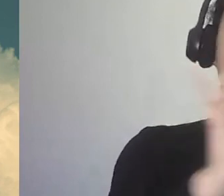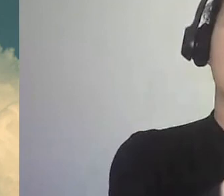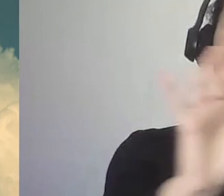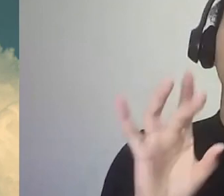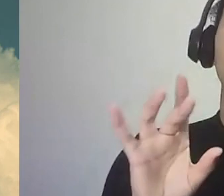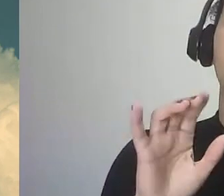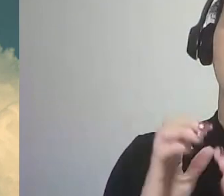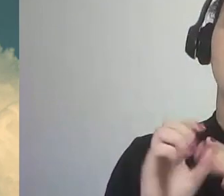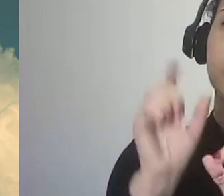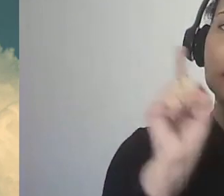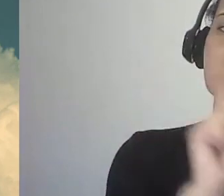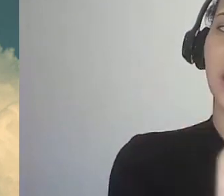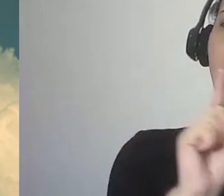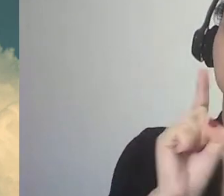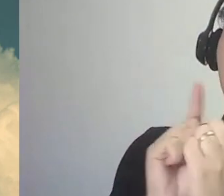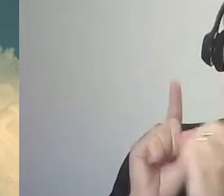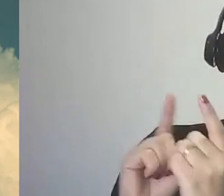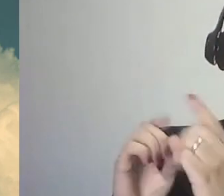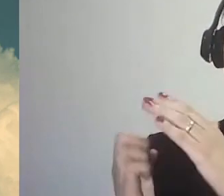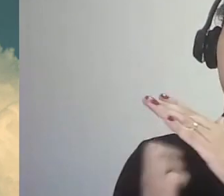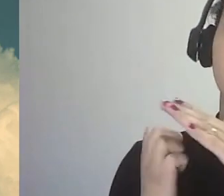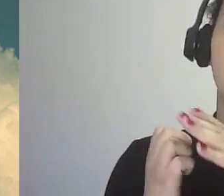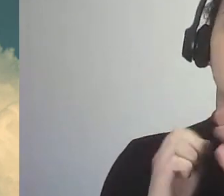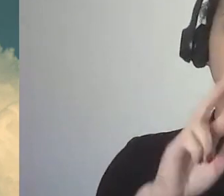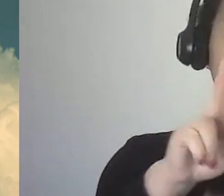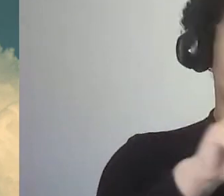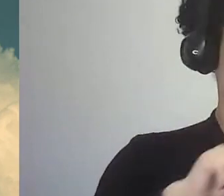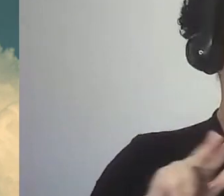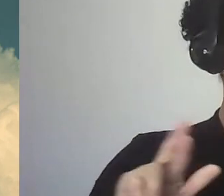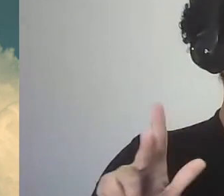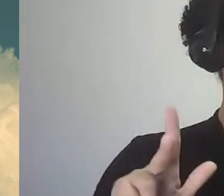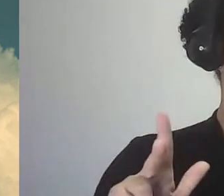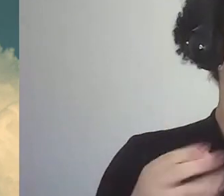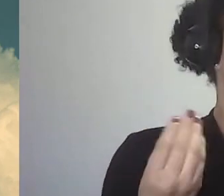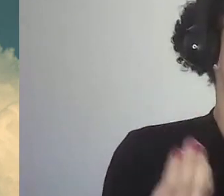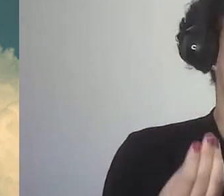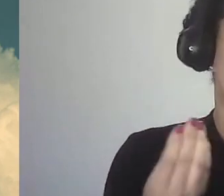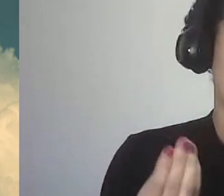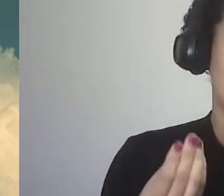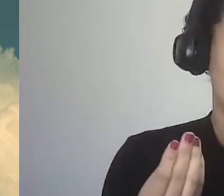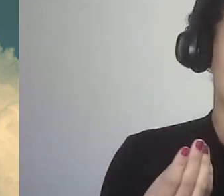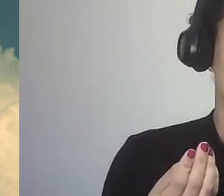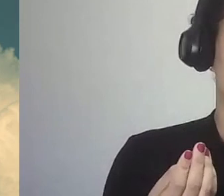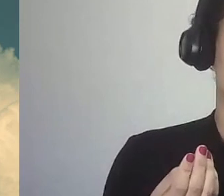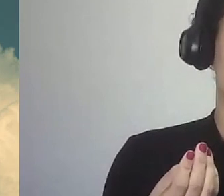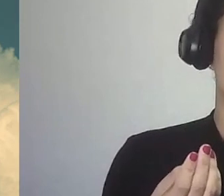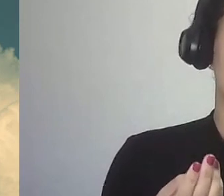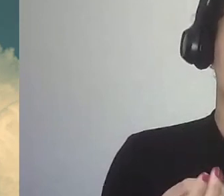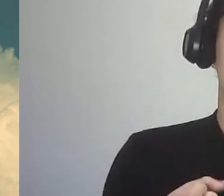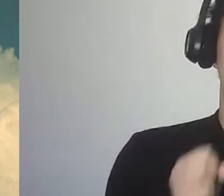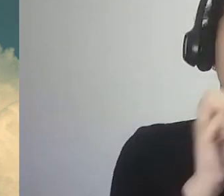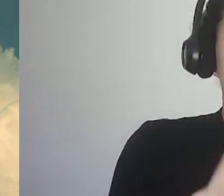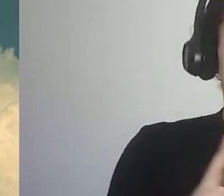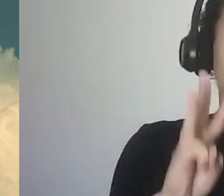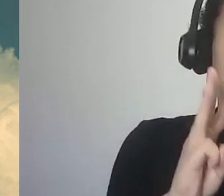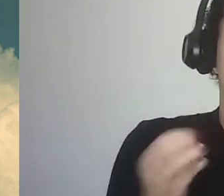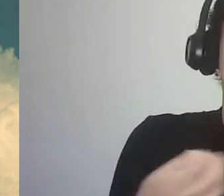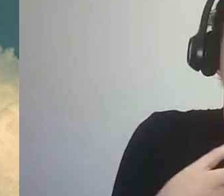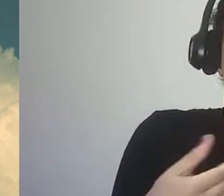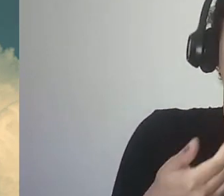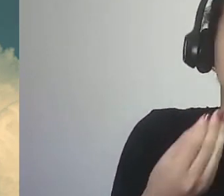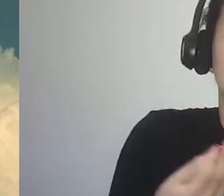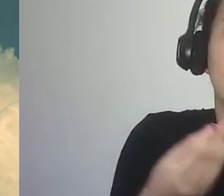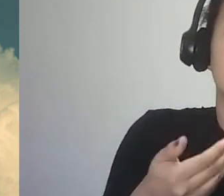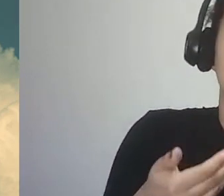tenta criar algo mais Como assim tipo mais mas mais norteado ou não sei se esse